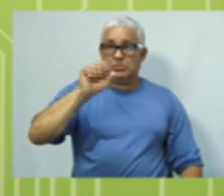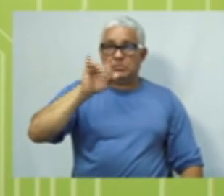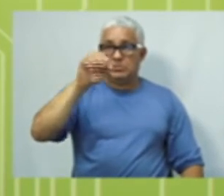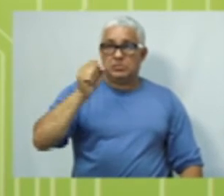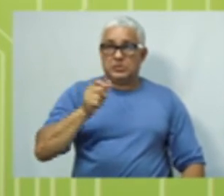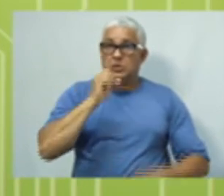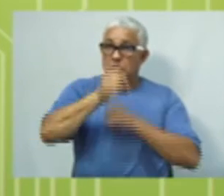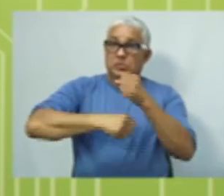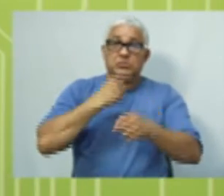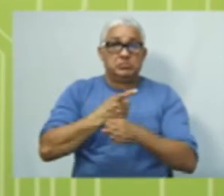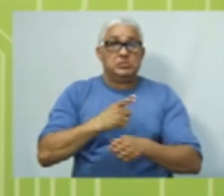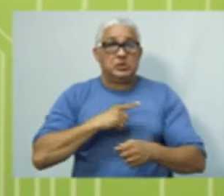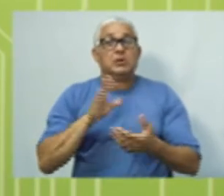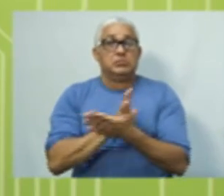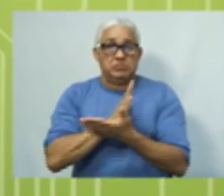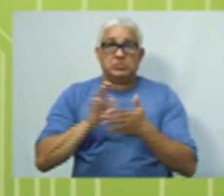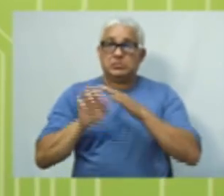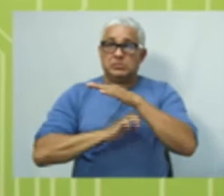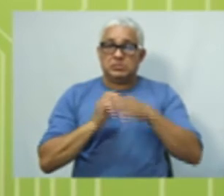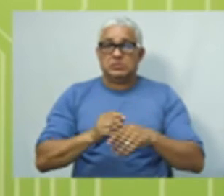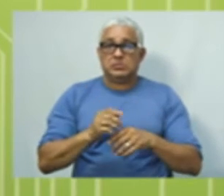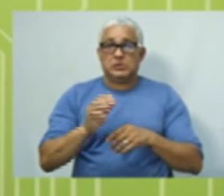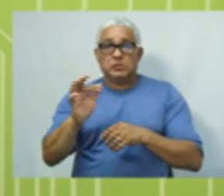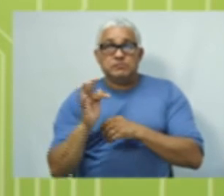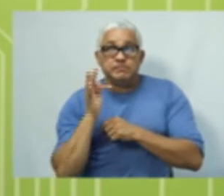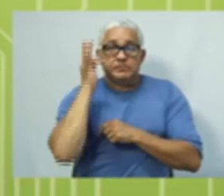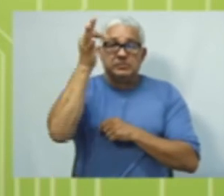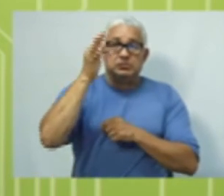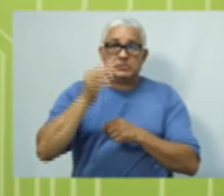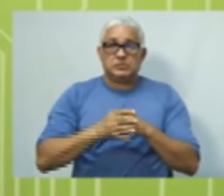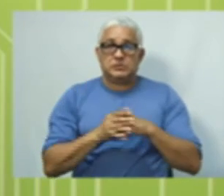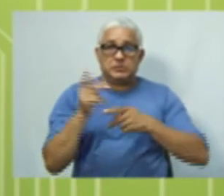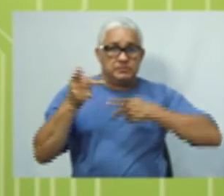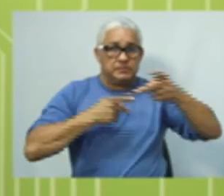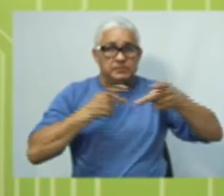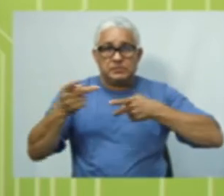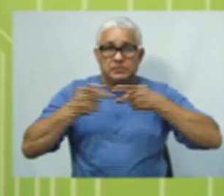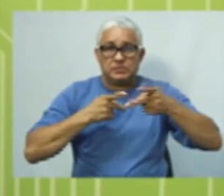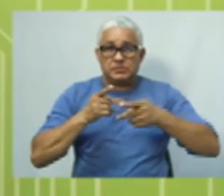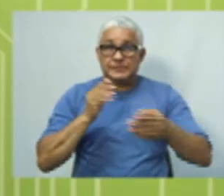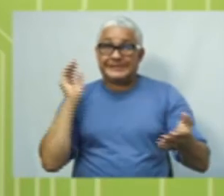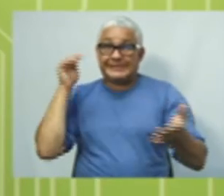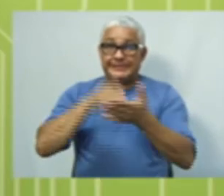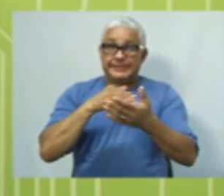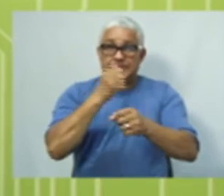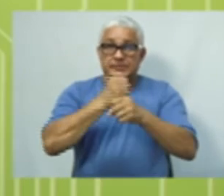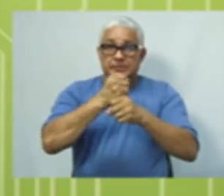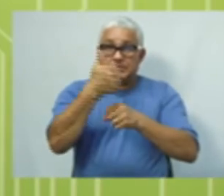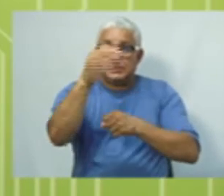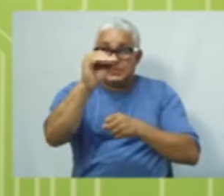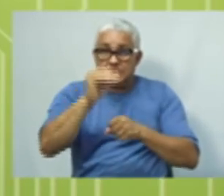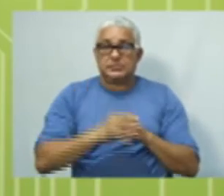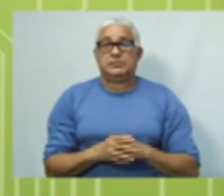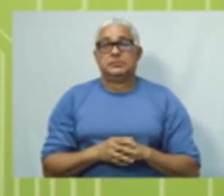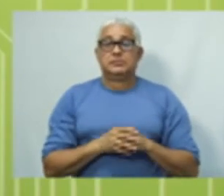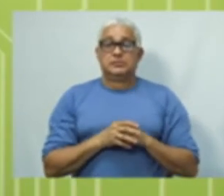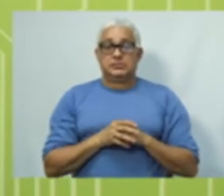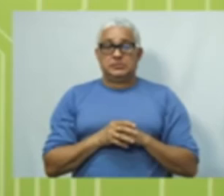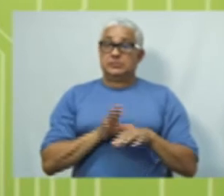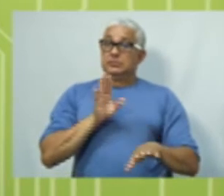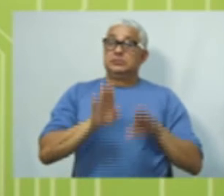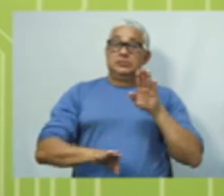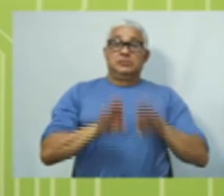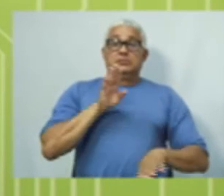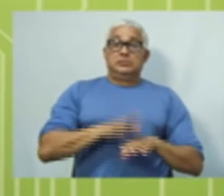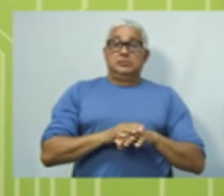sabe ali tem empresas que fazem uma projeção muito mais, vocês não têm ideia, de até 10 anos. Então, isso aí vai depender